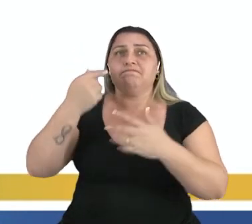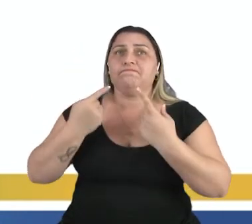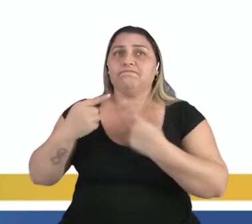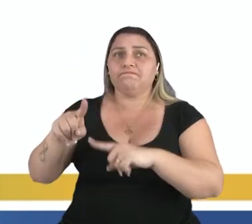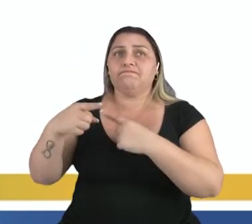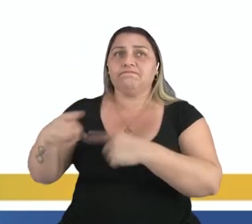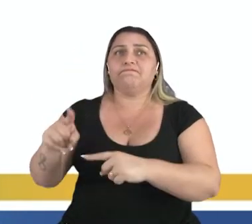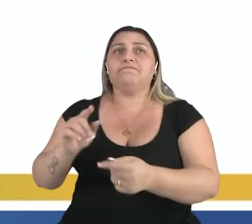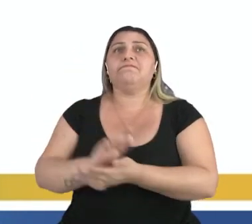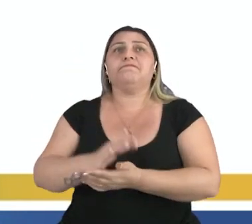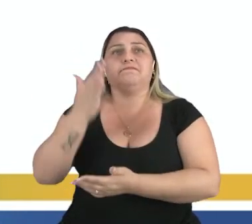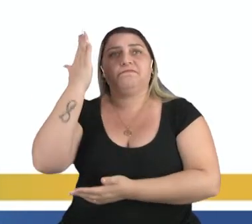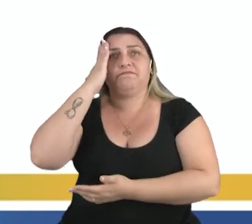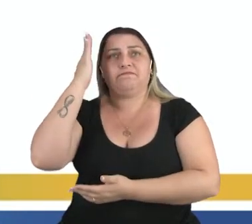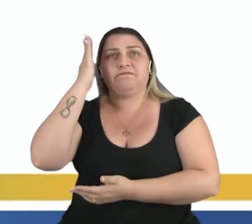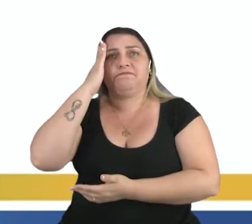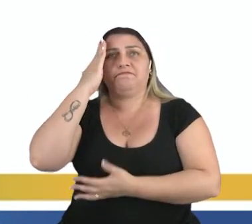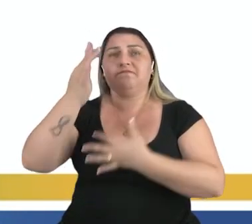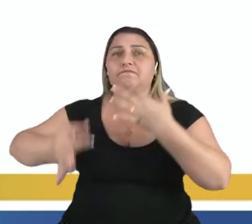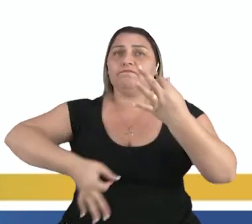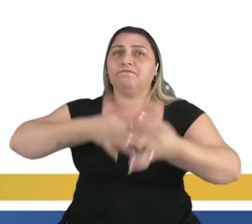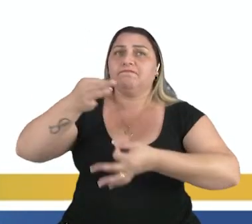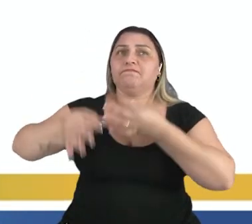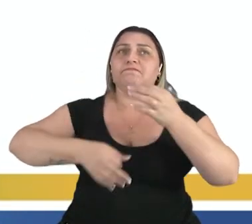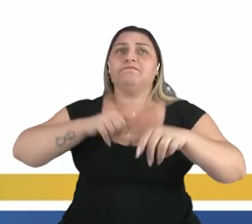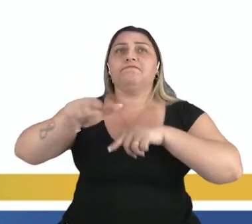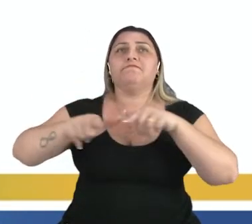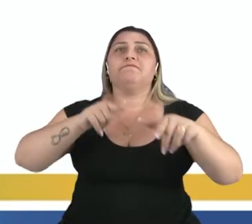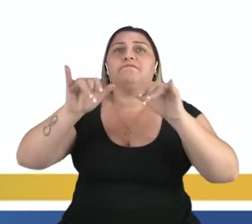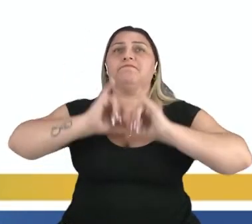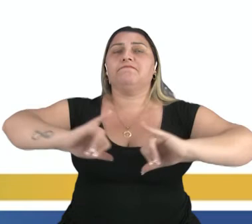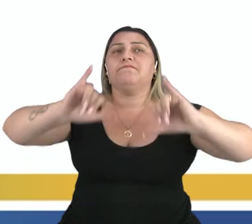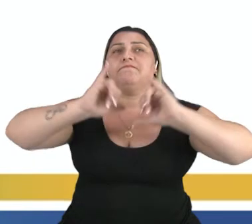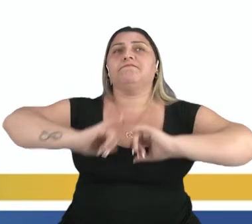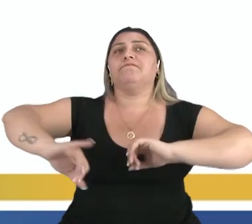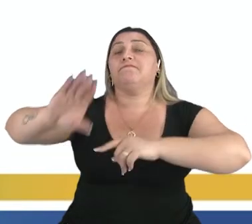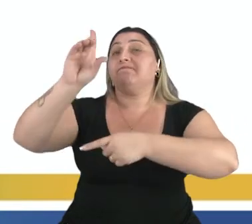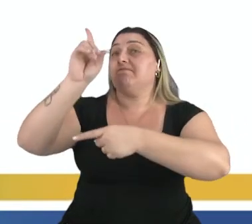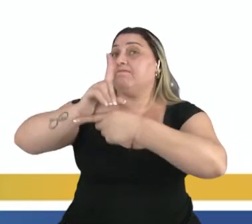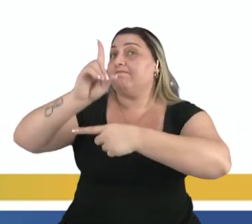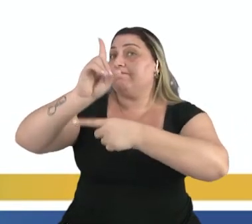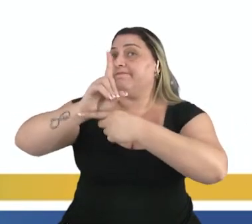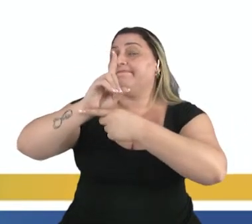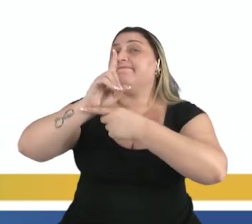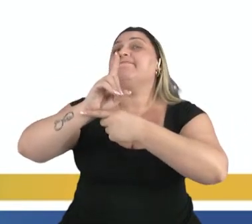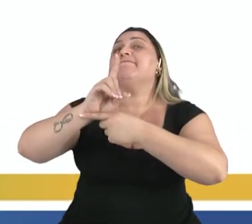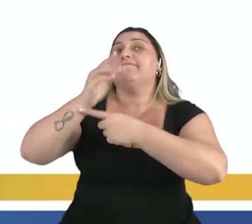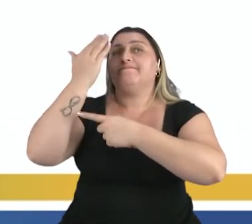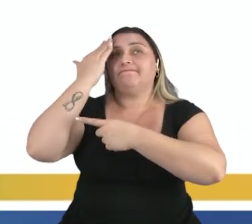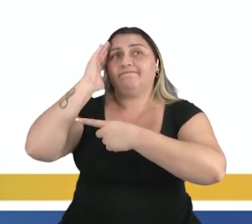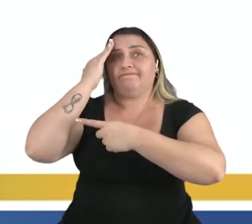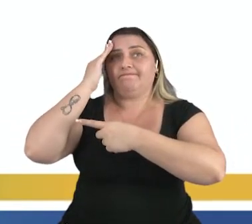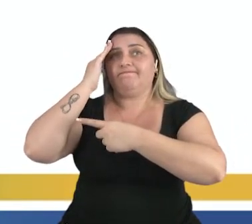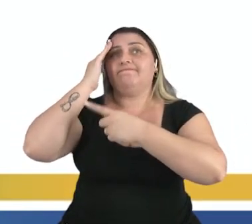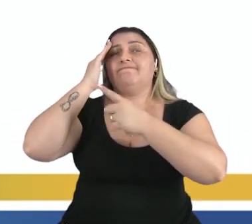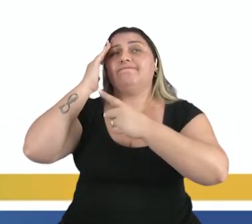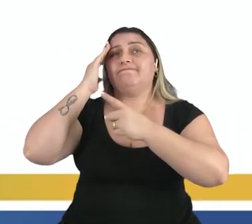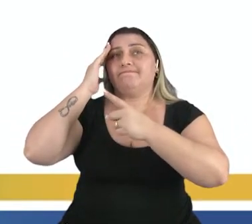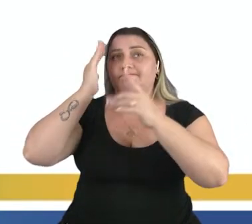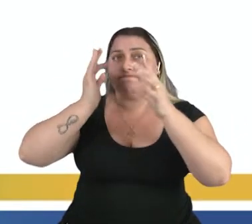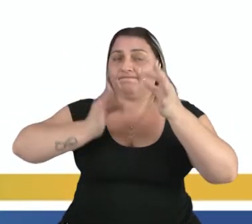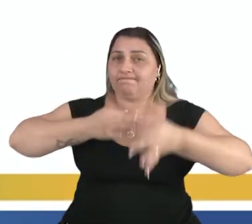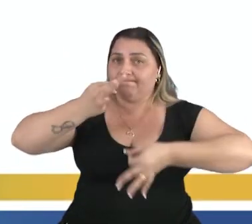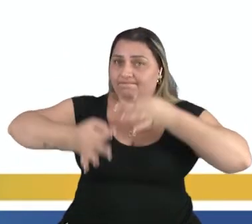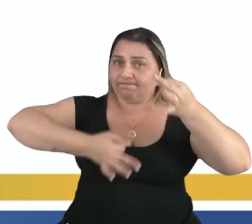provocar indignação, interpretar criticamente ou trabalhar a informação. Interpretar criticamente fatos